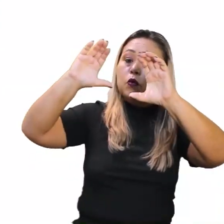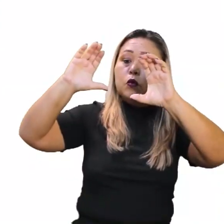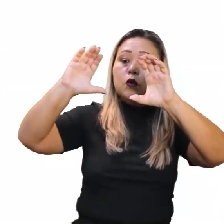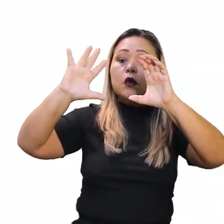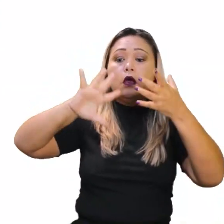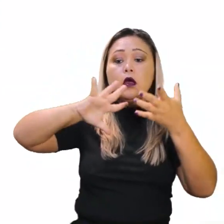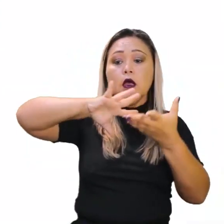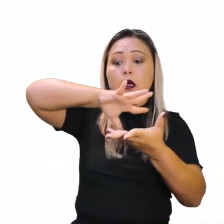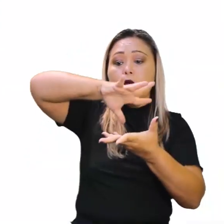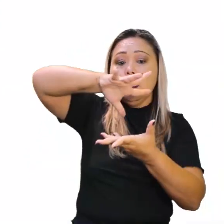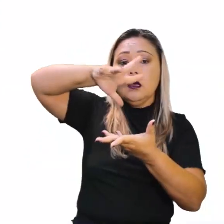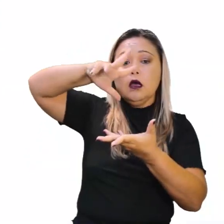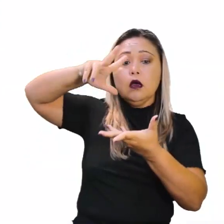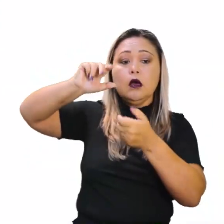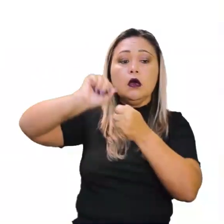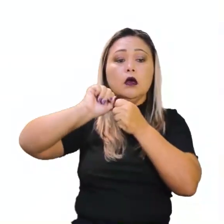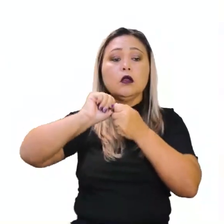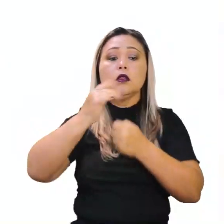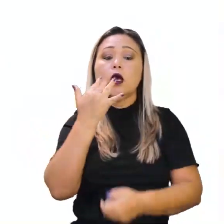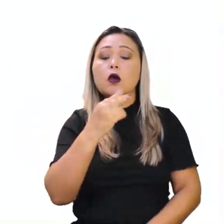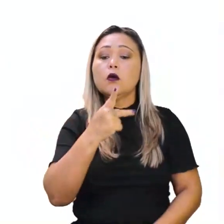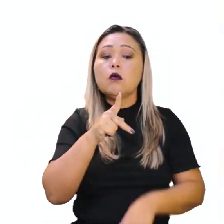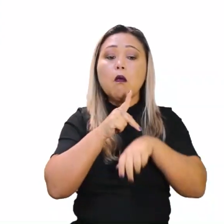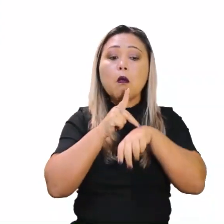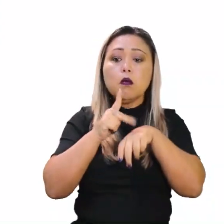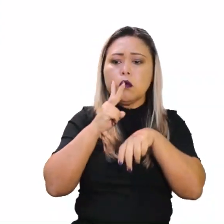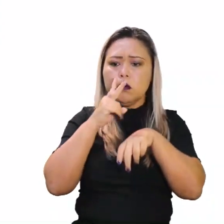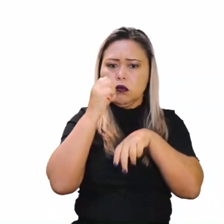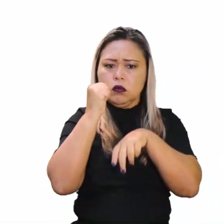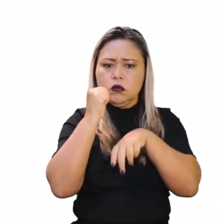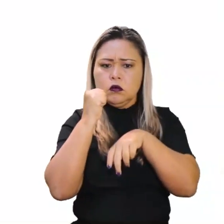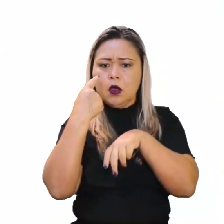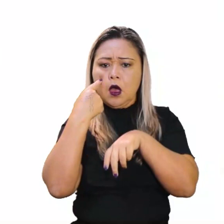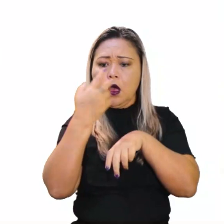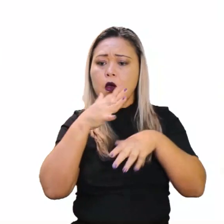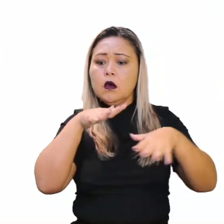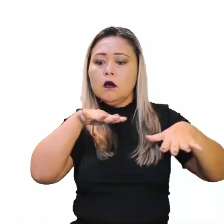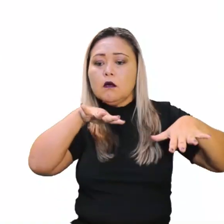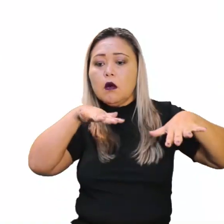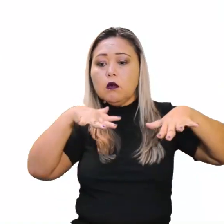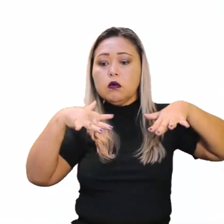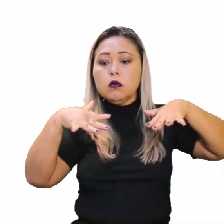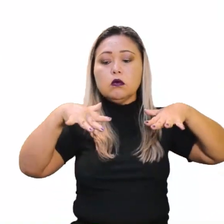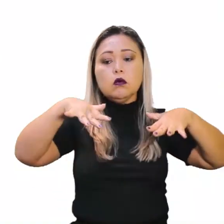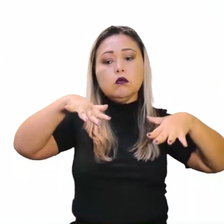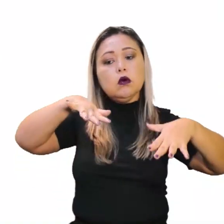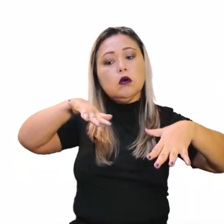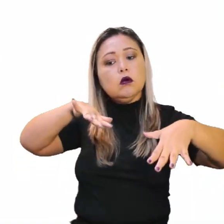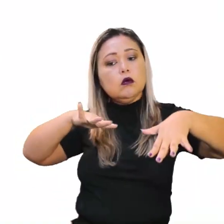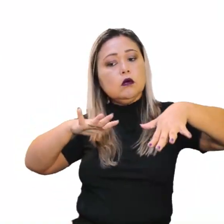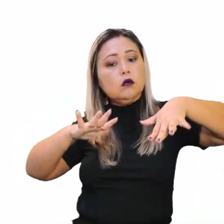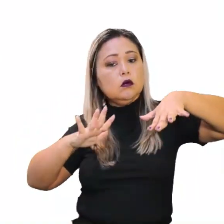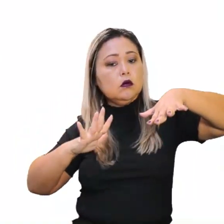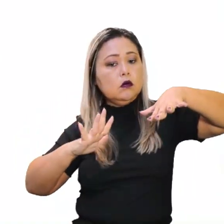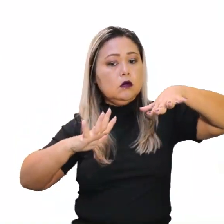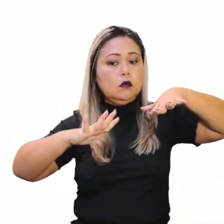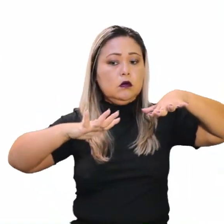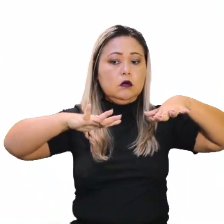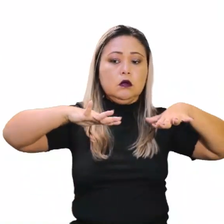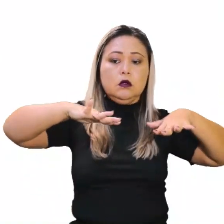um todo. Cores puras e intensas, impressão de movimento, a posição dos corpos lá